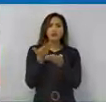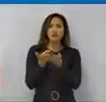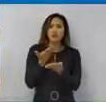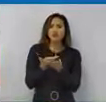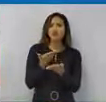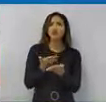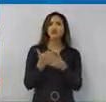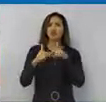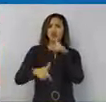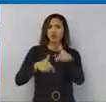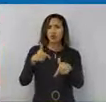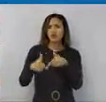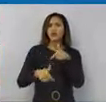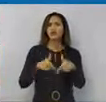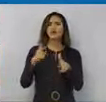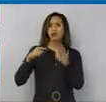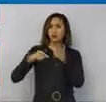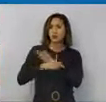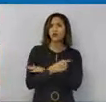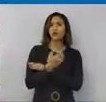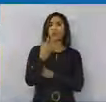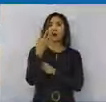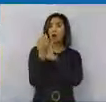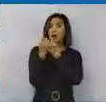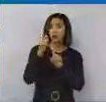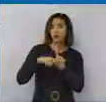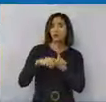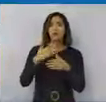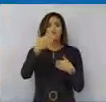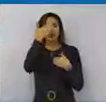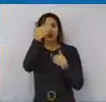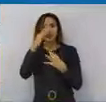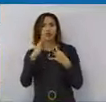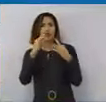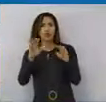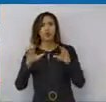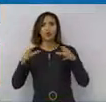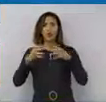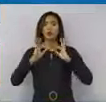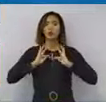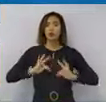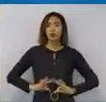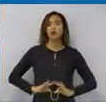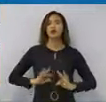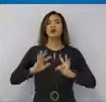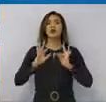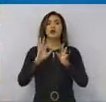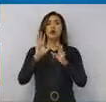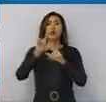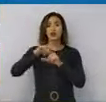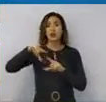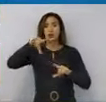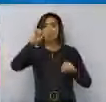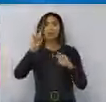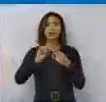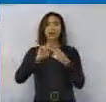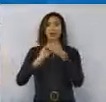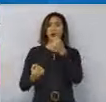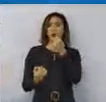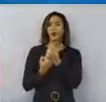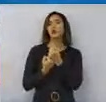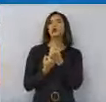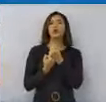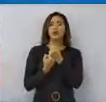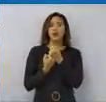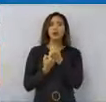nos últimos 4 ou 5 meses, a quem eu agradeço toda a equipe técnica da COSAMPA e da consultoria que está presente,